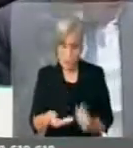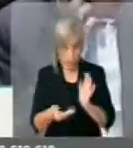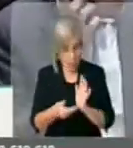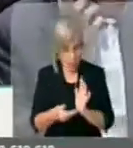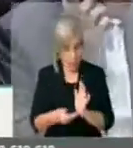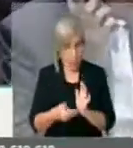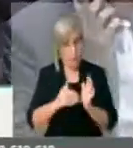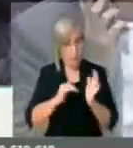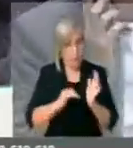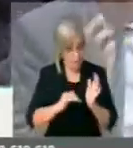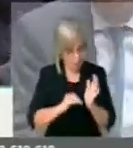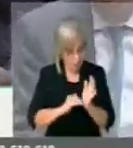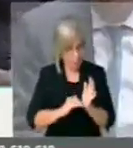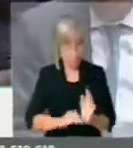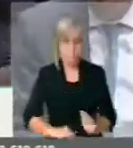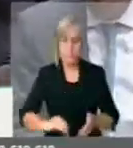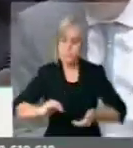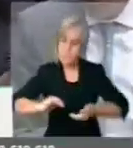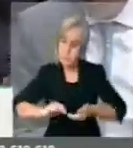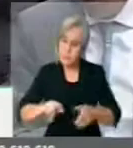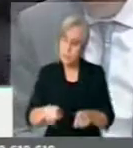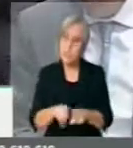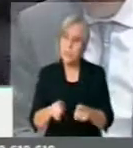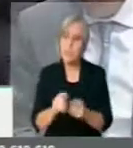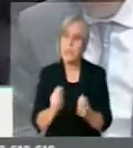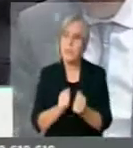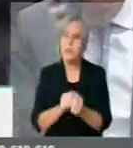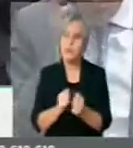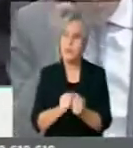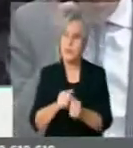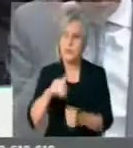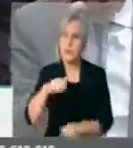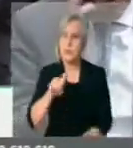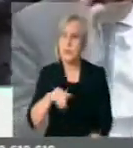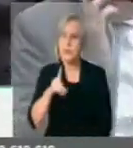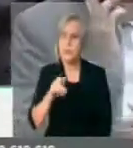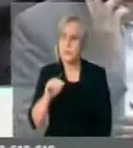também ao mandato nas nossas bases. Deputada Benedita da Silva, obrigado pela entrevista.